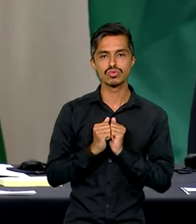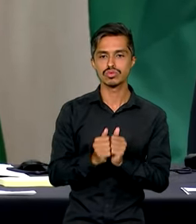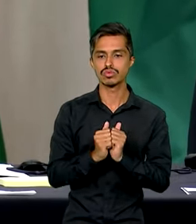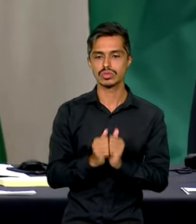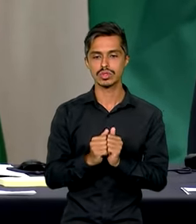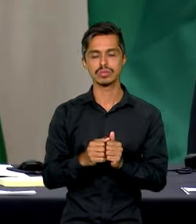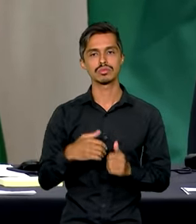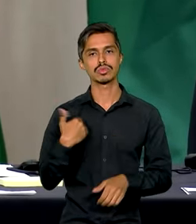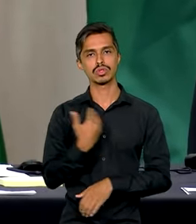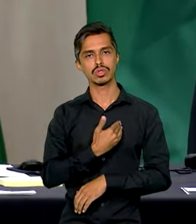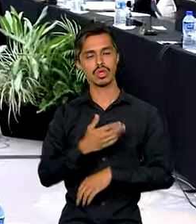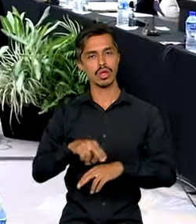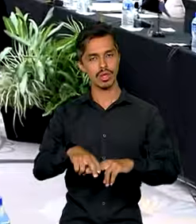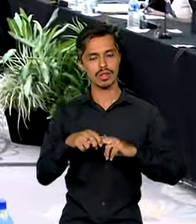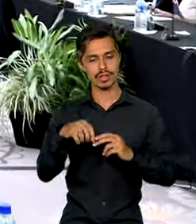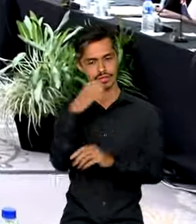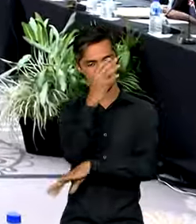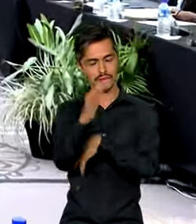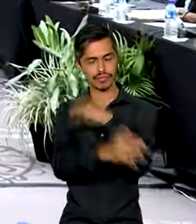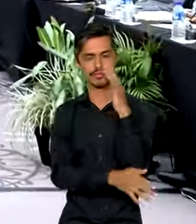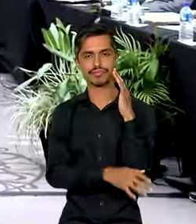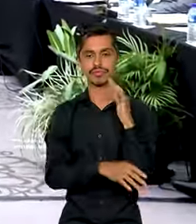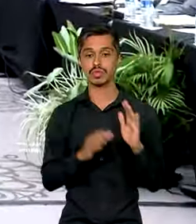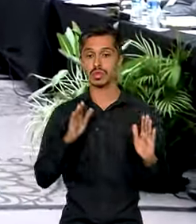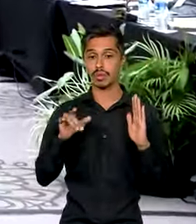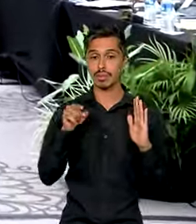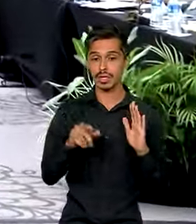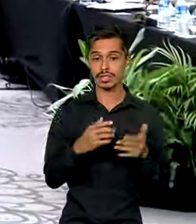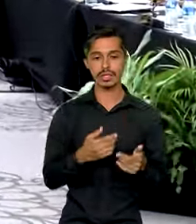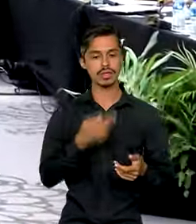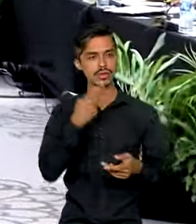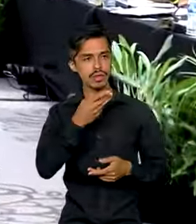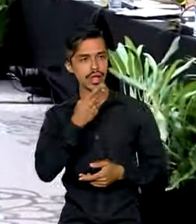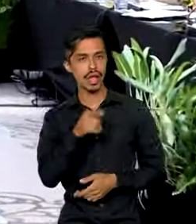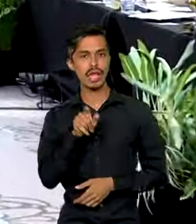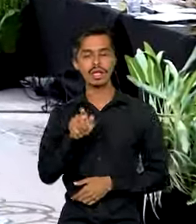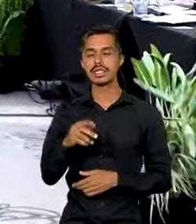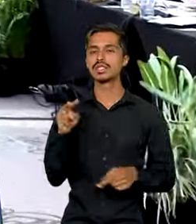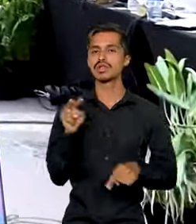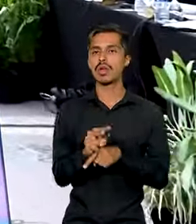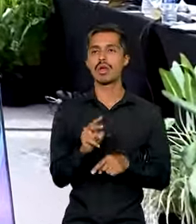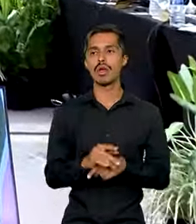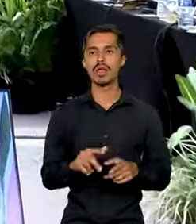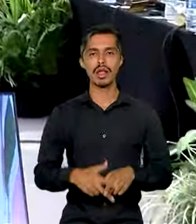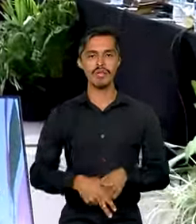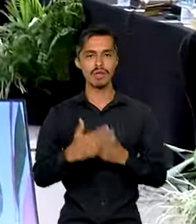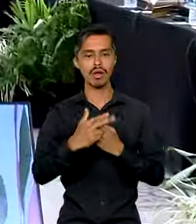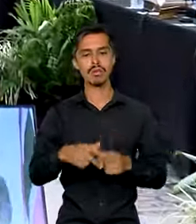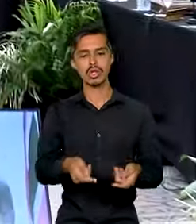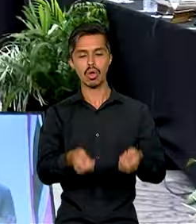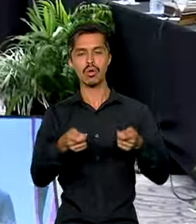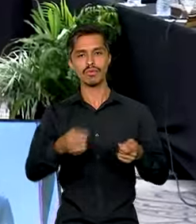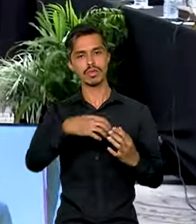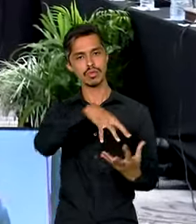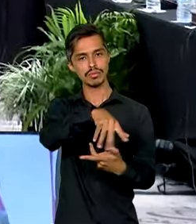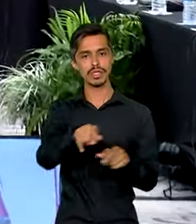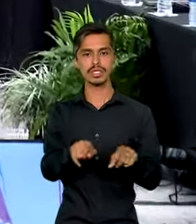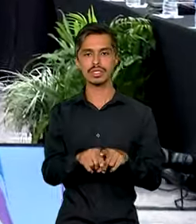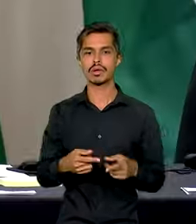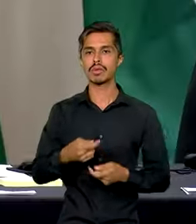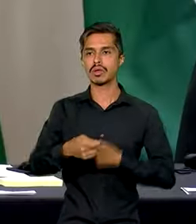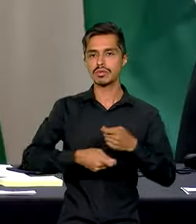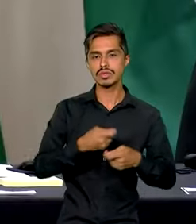por nossas florestas durante o discurso Lula voltou a defender a reforma da governança global e dos de